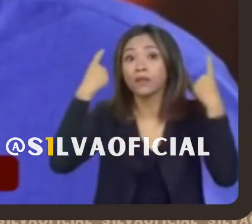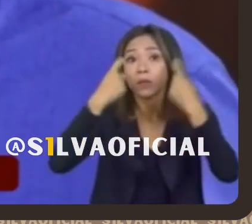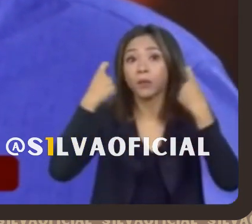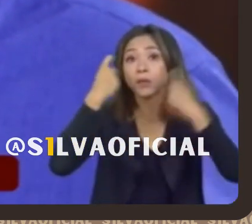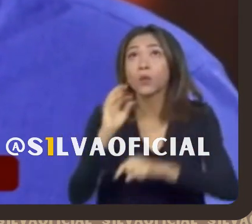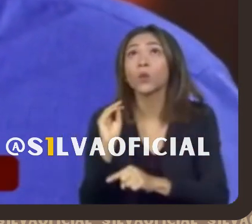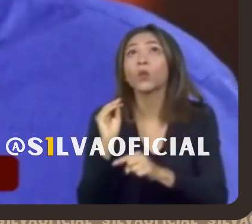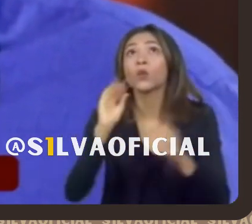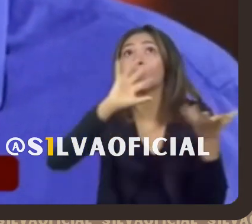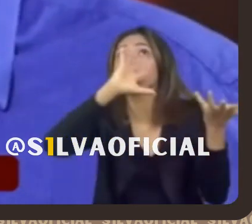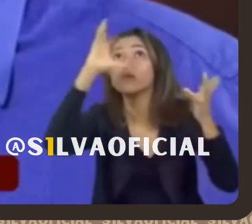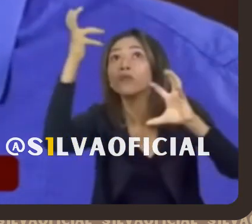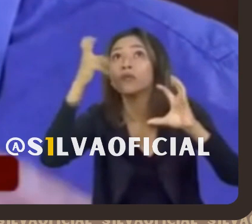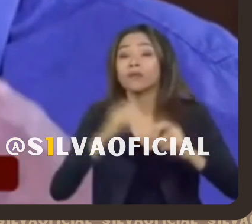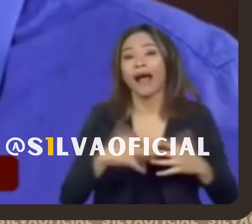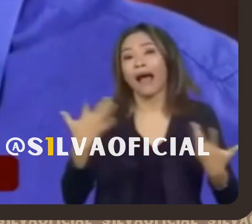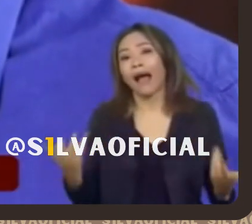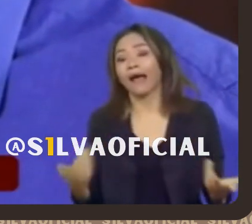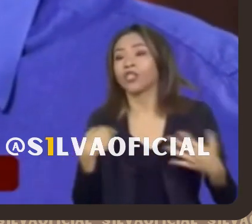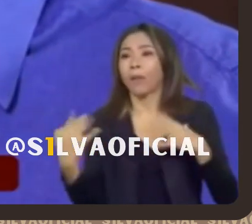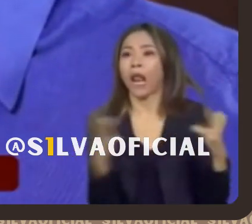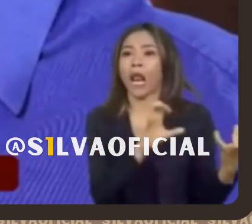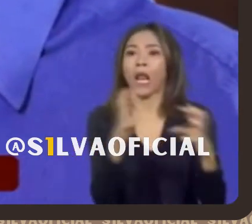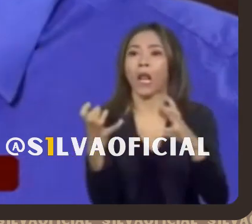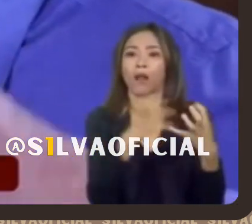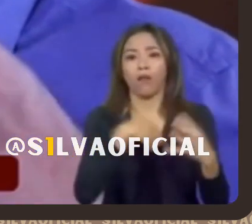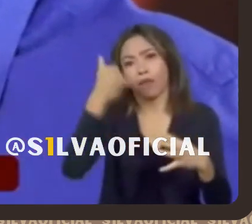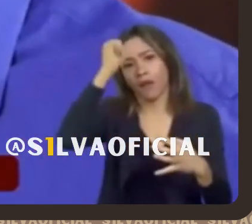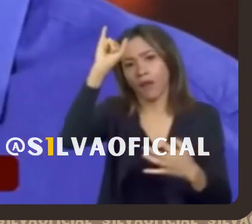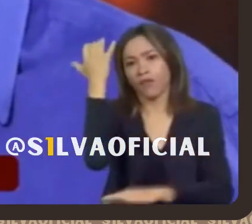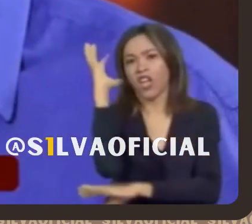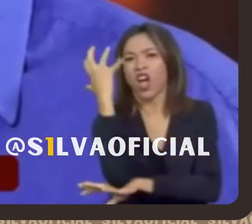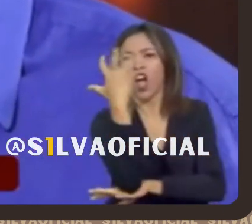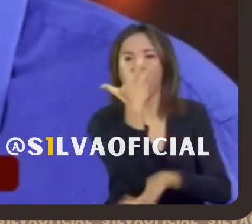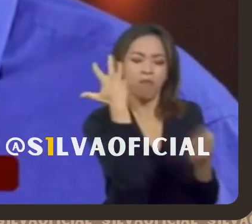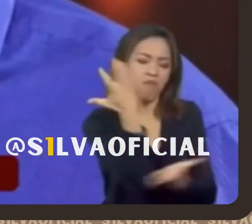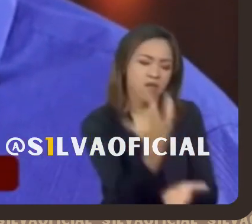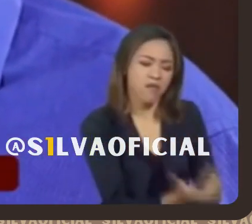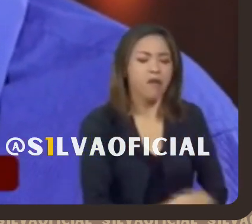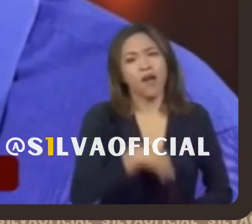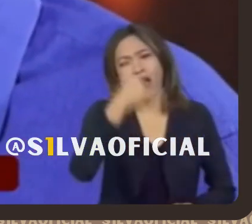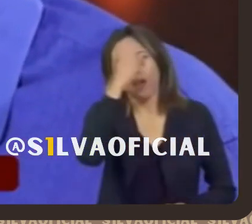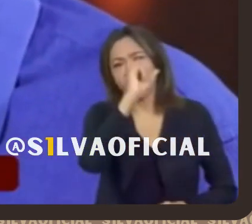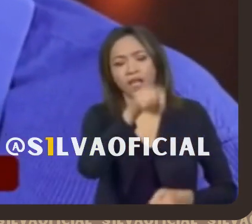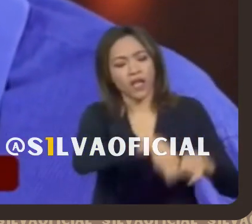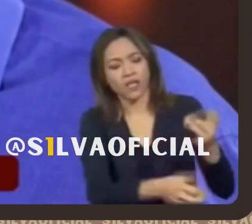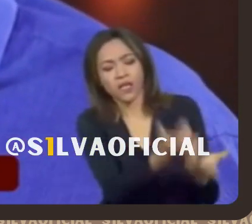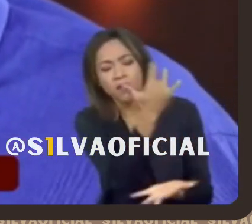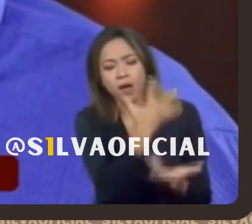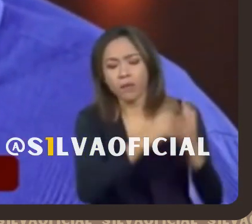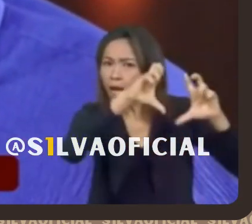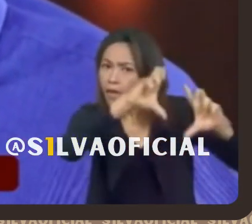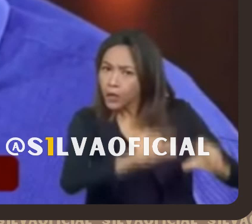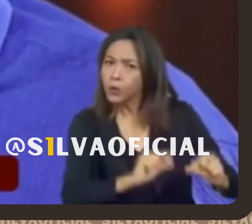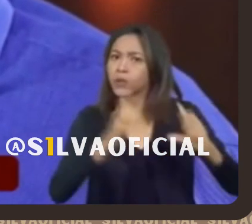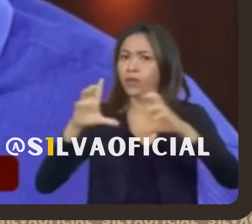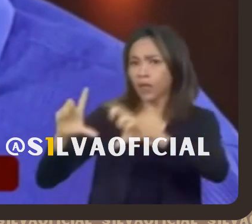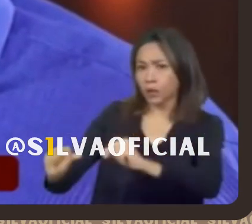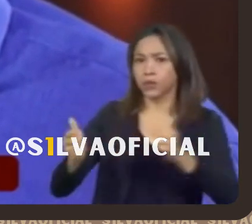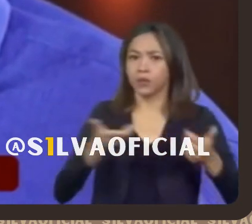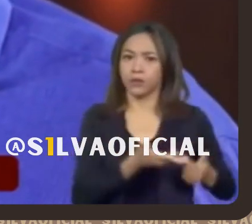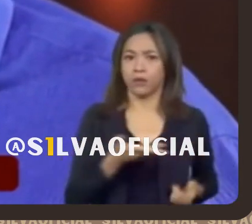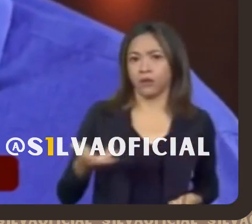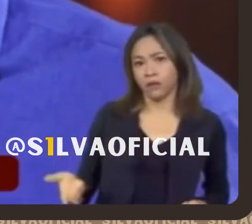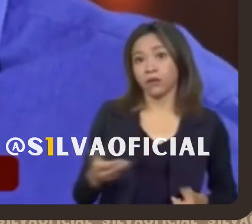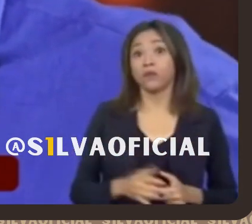estamos aqui brigando para tentar evitar o desmatamento evitar as queimadas para diminuir sabe a a a o o